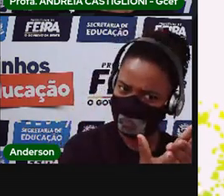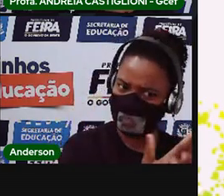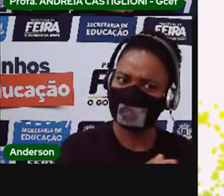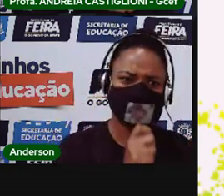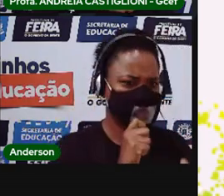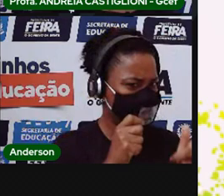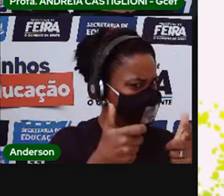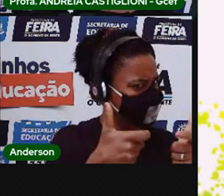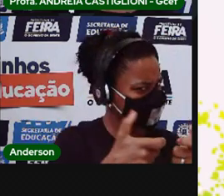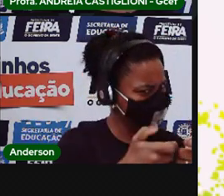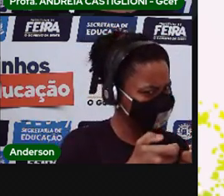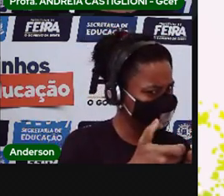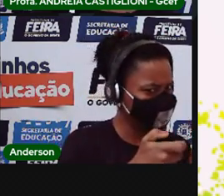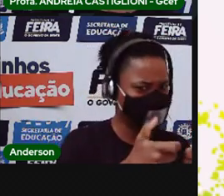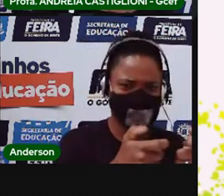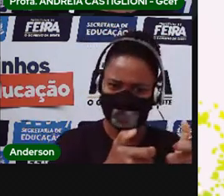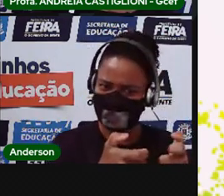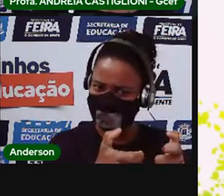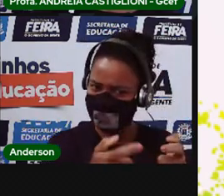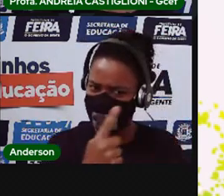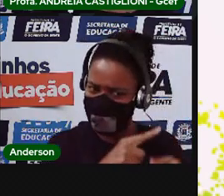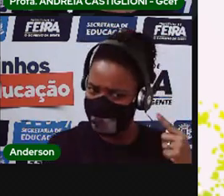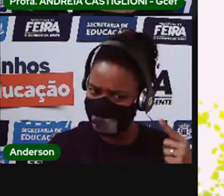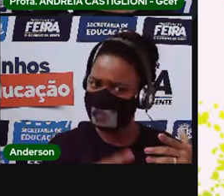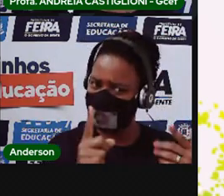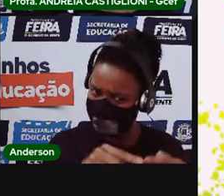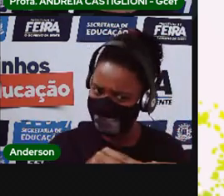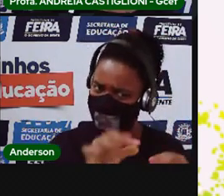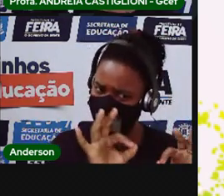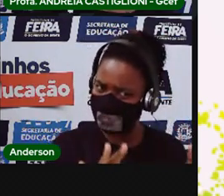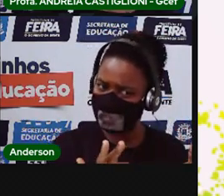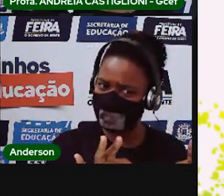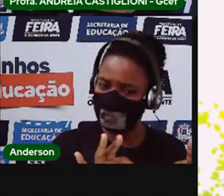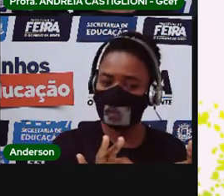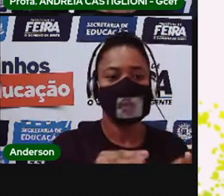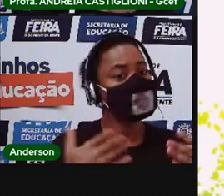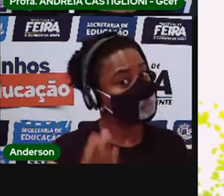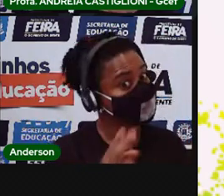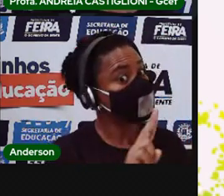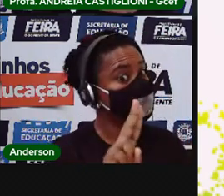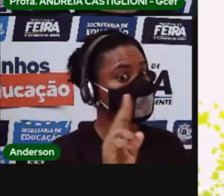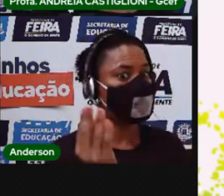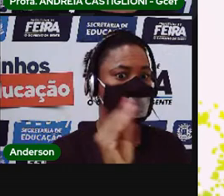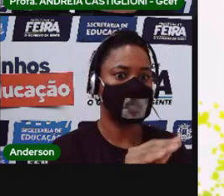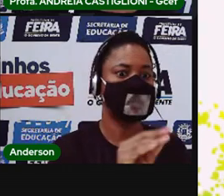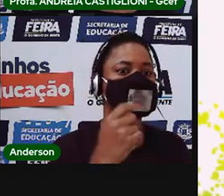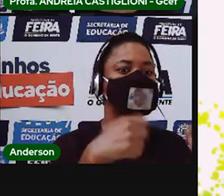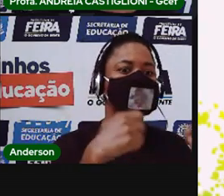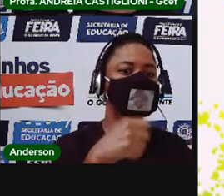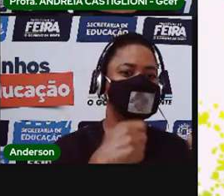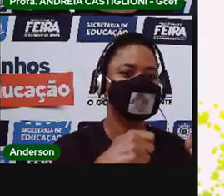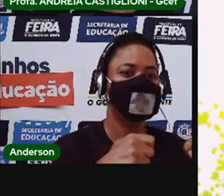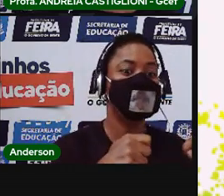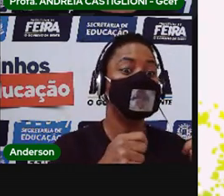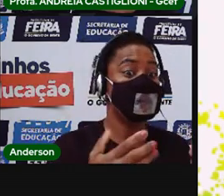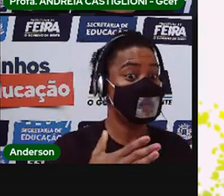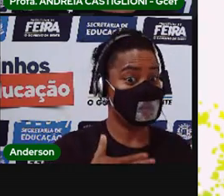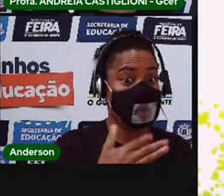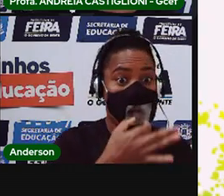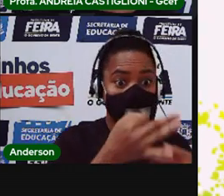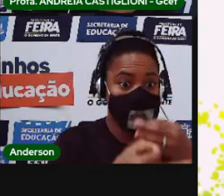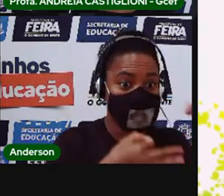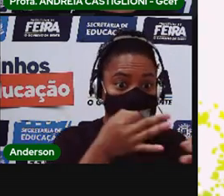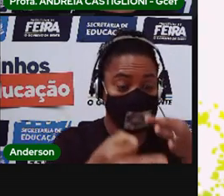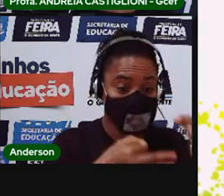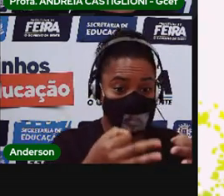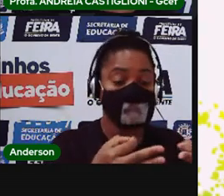isso? Será que é isso? Vamos ver, tem que colocar o nome, gente. Para mim é a vontade do jovem de mudar